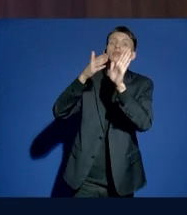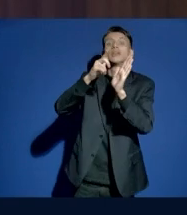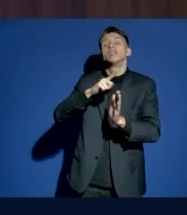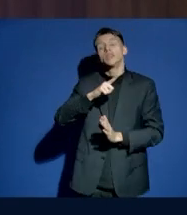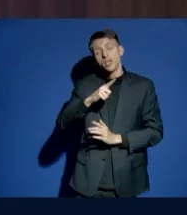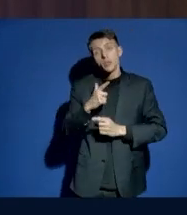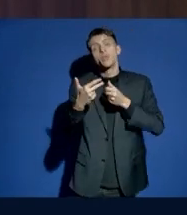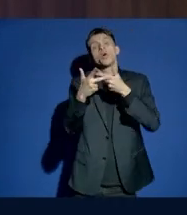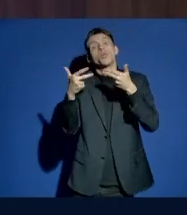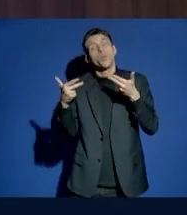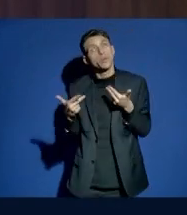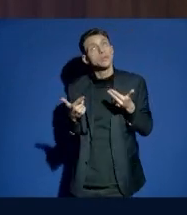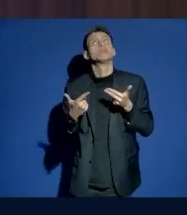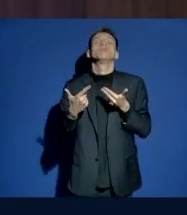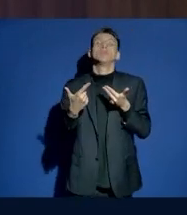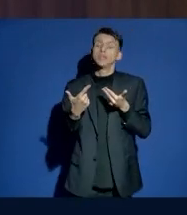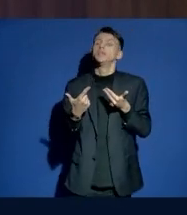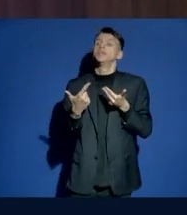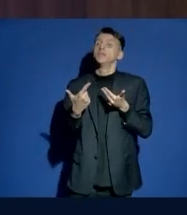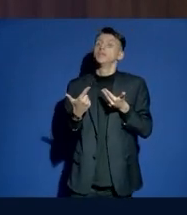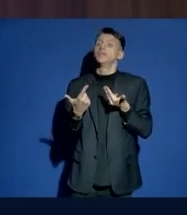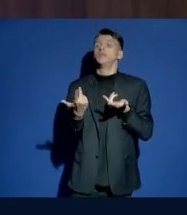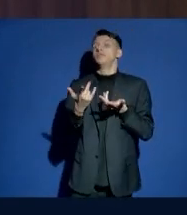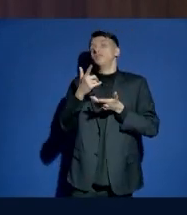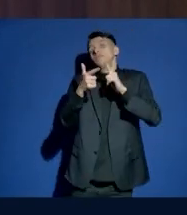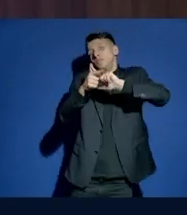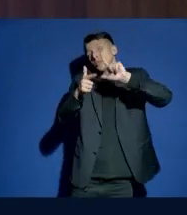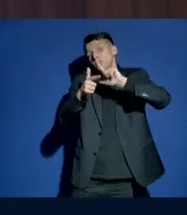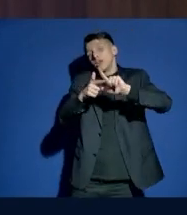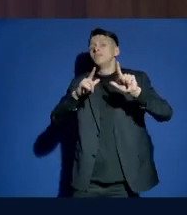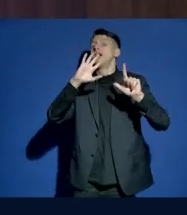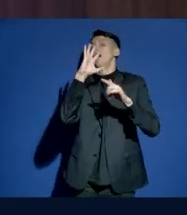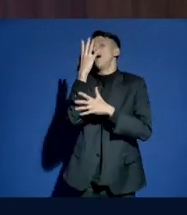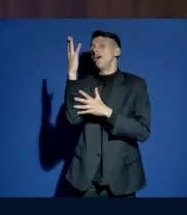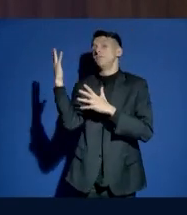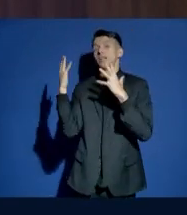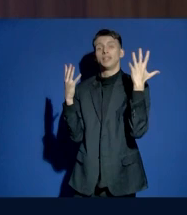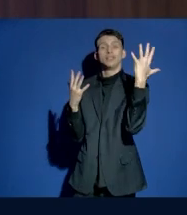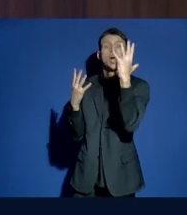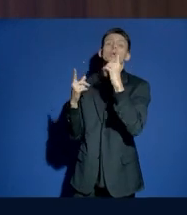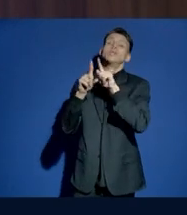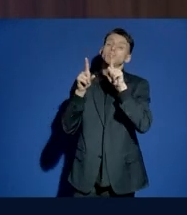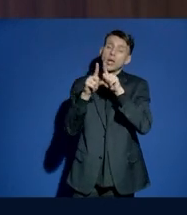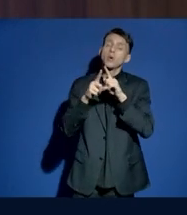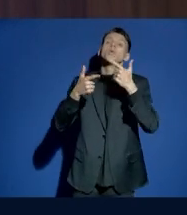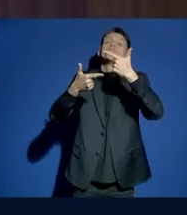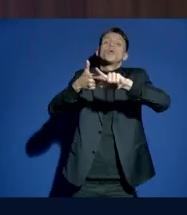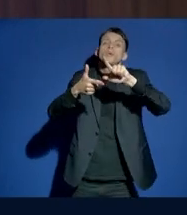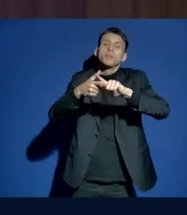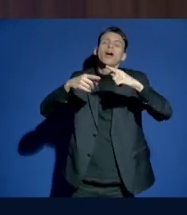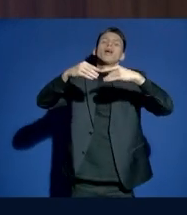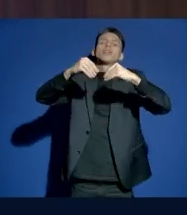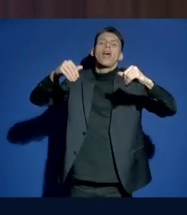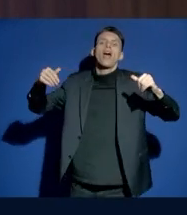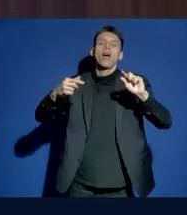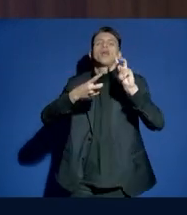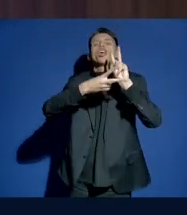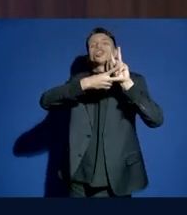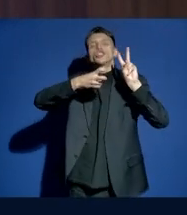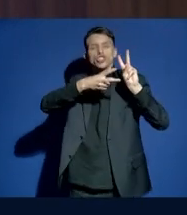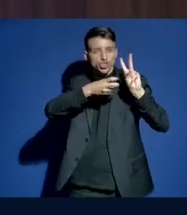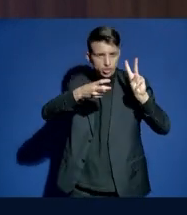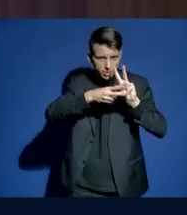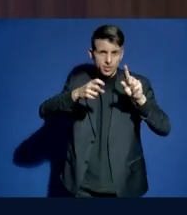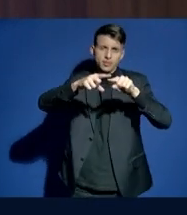grande mito em torno dela que é problemas ambientais terras indígenas essa hipocrisia que domina o nosso país